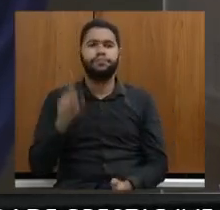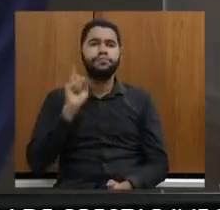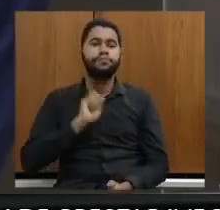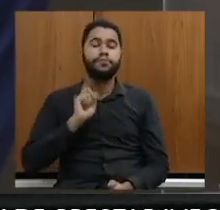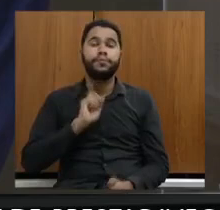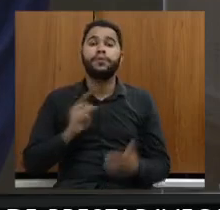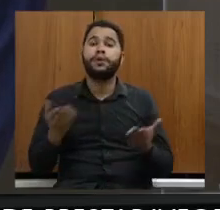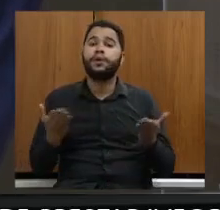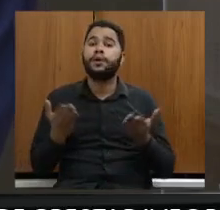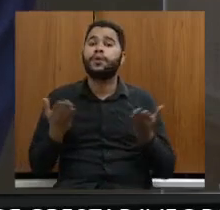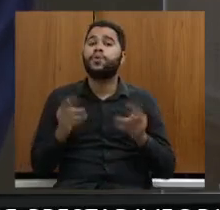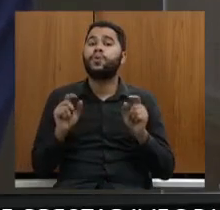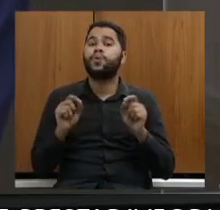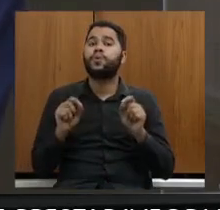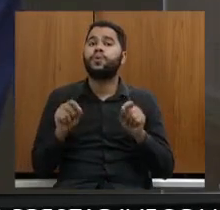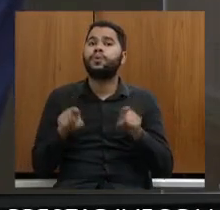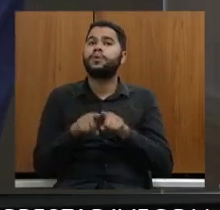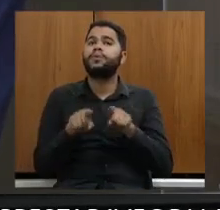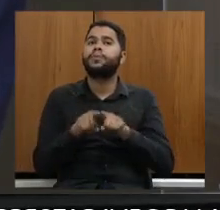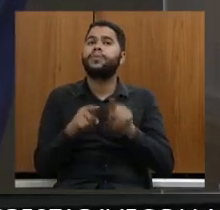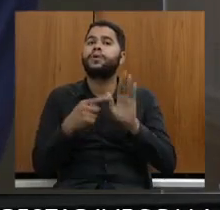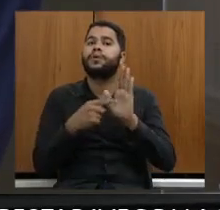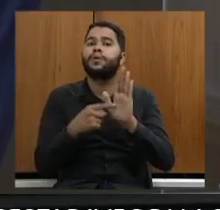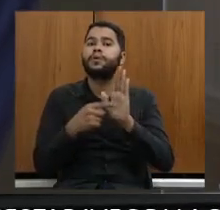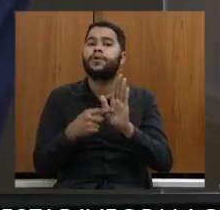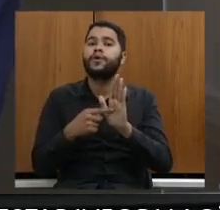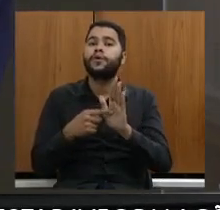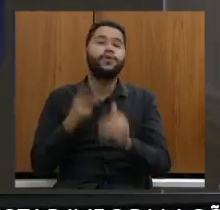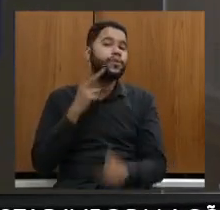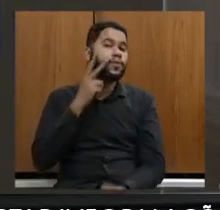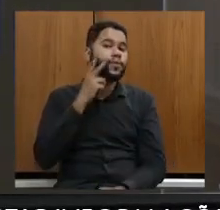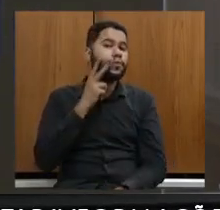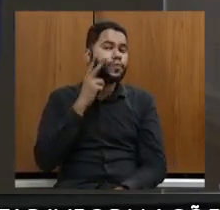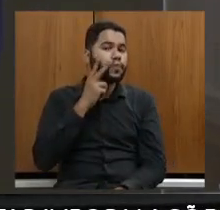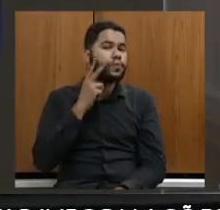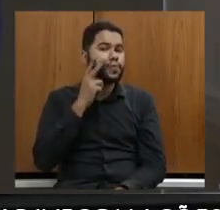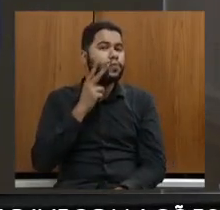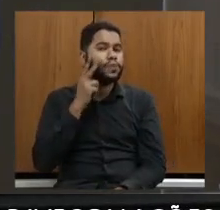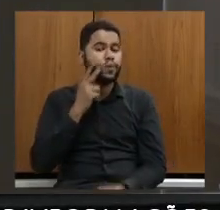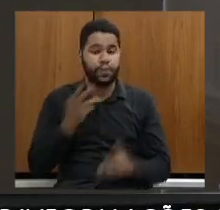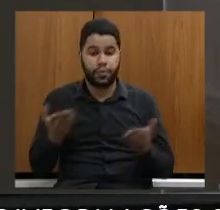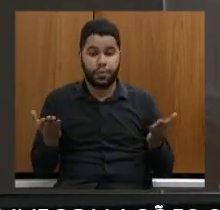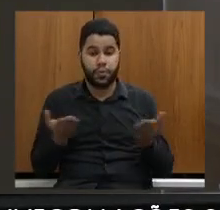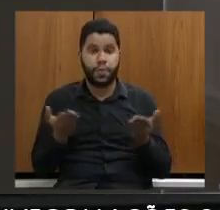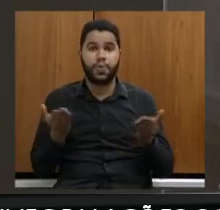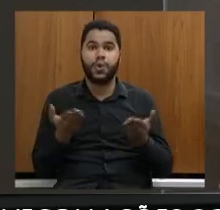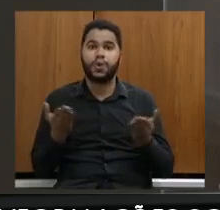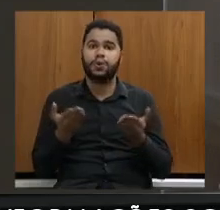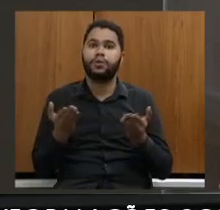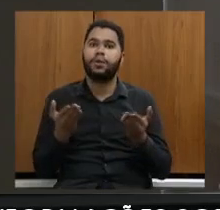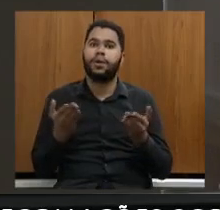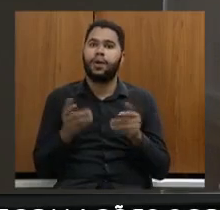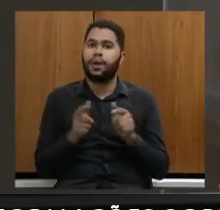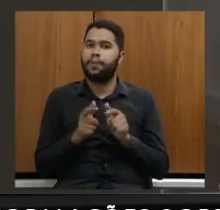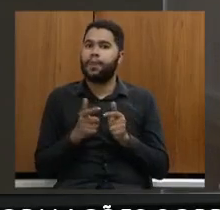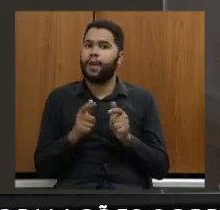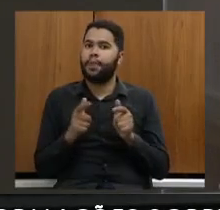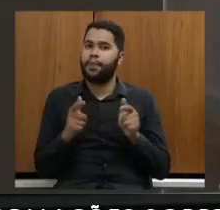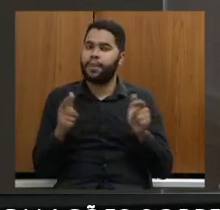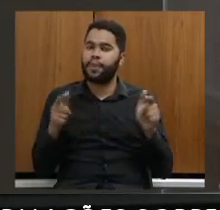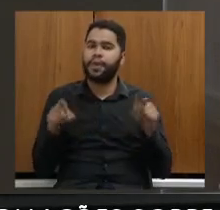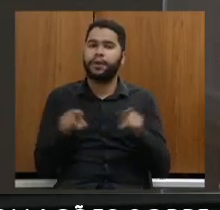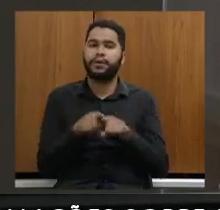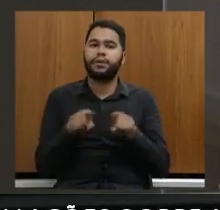agora sempre Valeu uma promoção secretária do nosso vinho também pelo nosso vi e já cada dia cresce mais